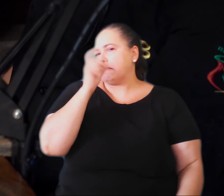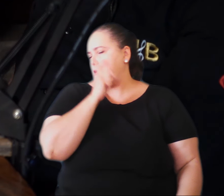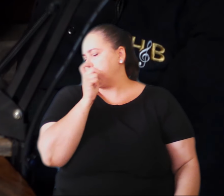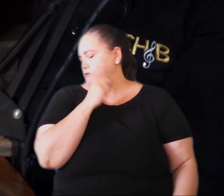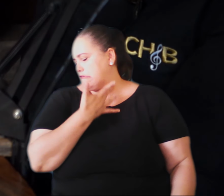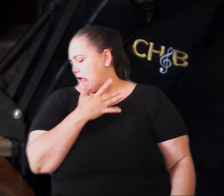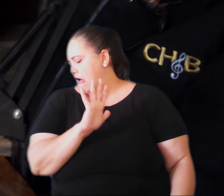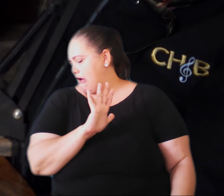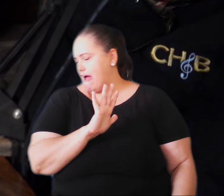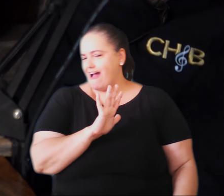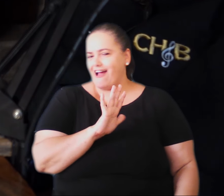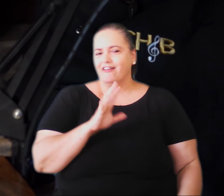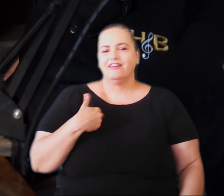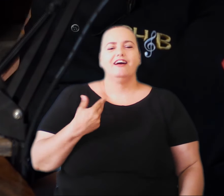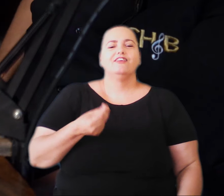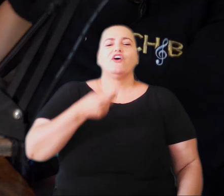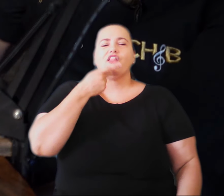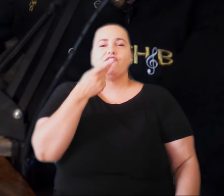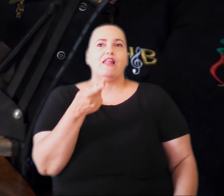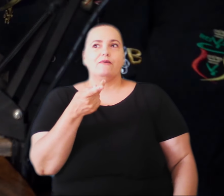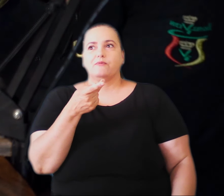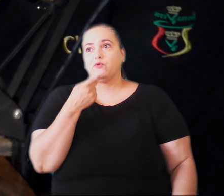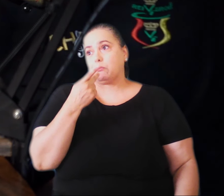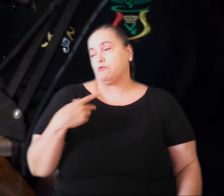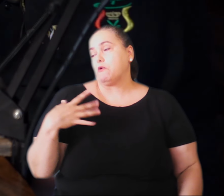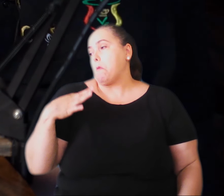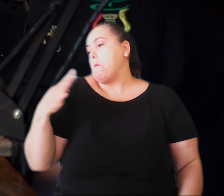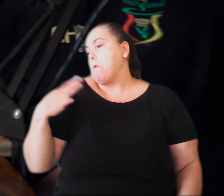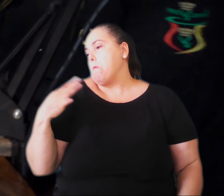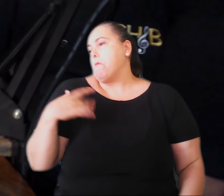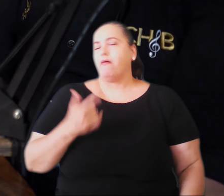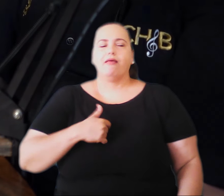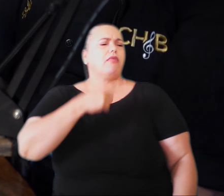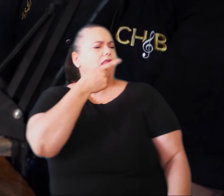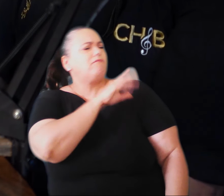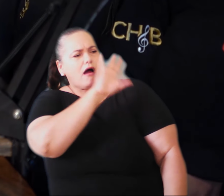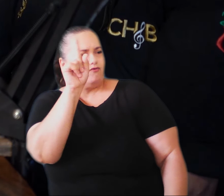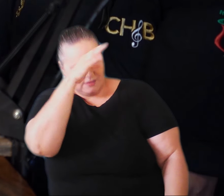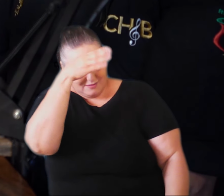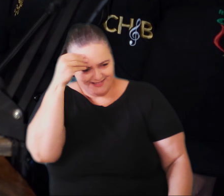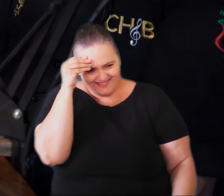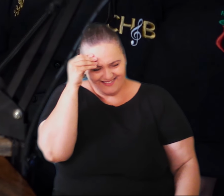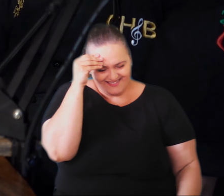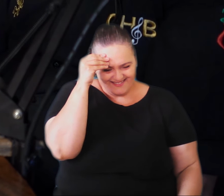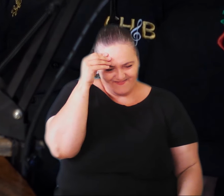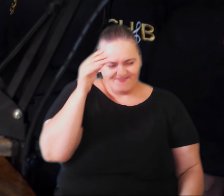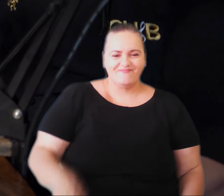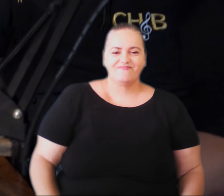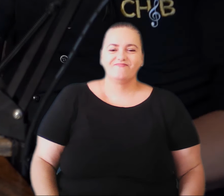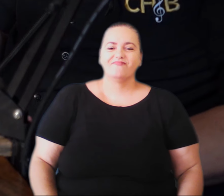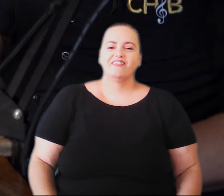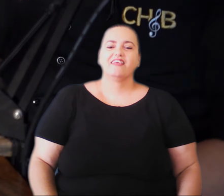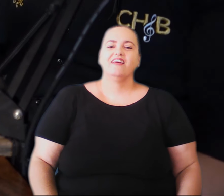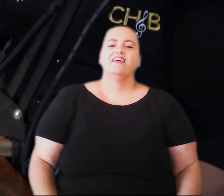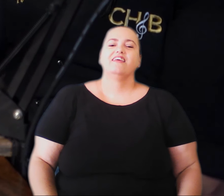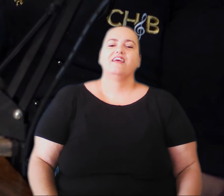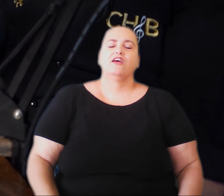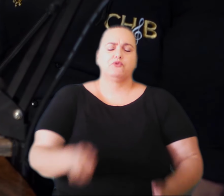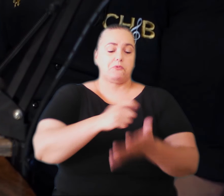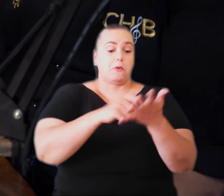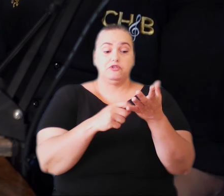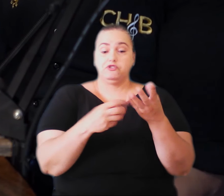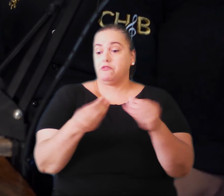pouco... E o seu Antônio, claro, falou isso, cara. E eu nunca vou me esquecer. E é de fato, né? O cara disse, não, eu tô com a agenda cheia, mas